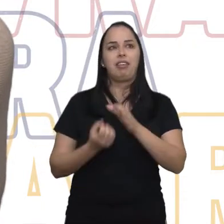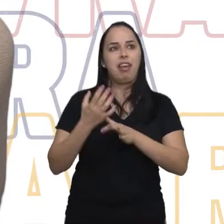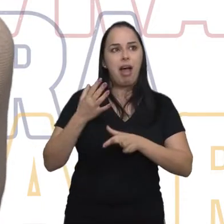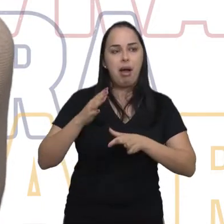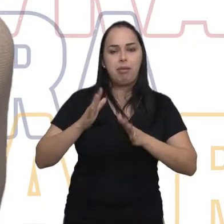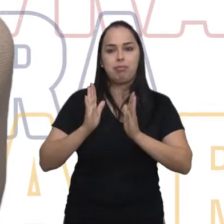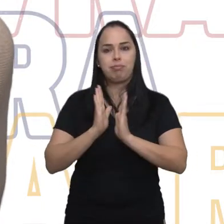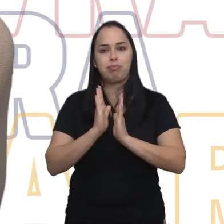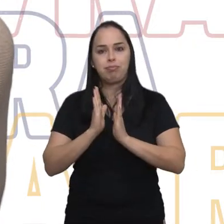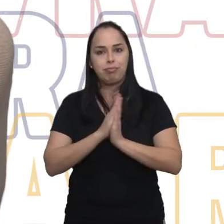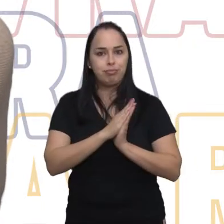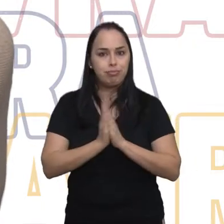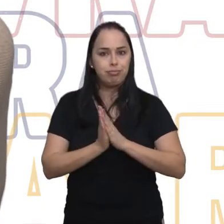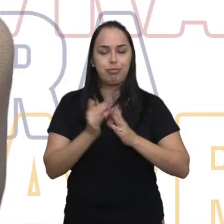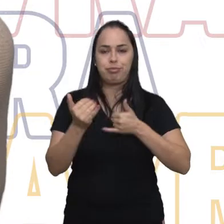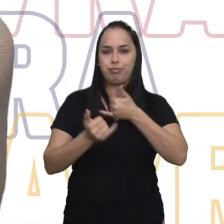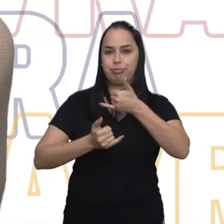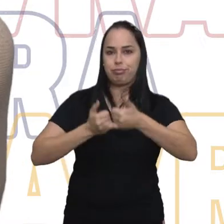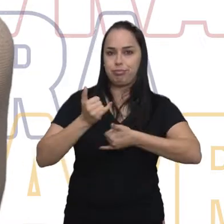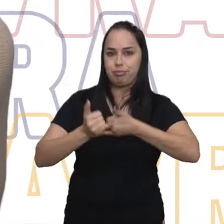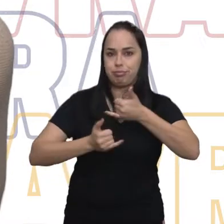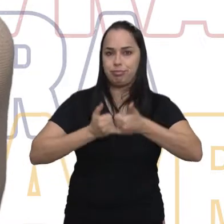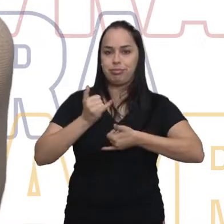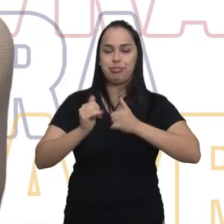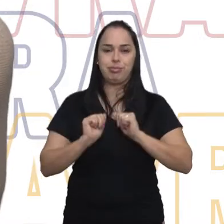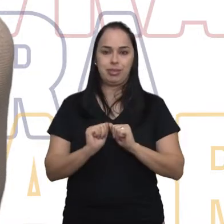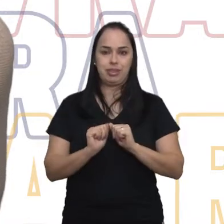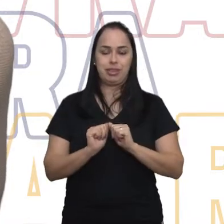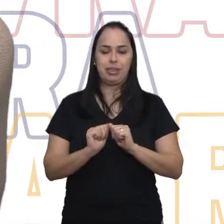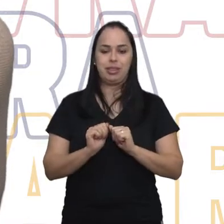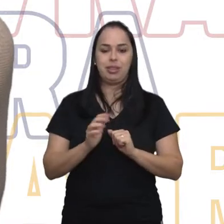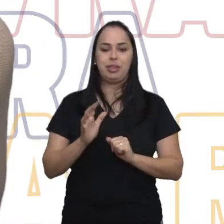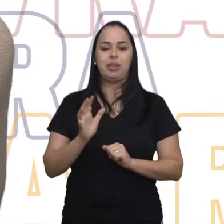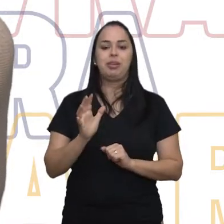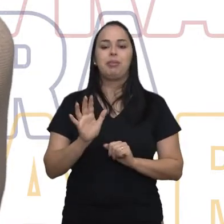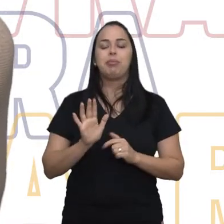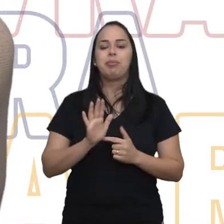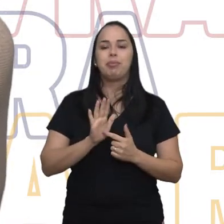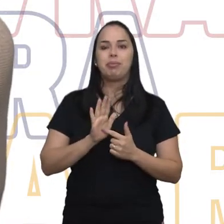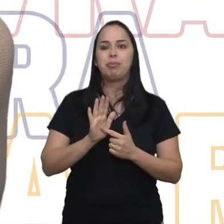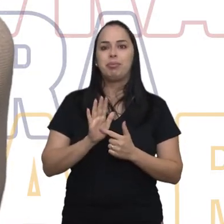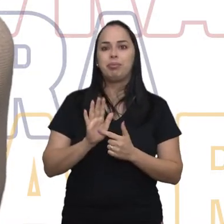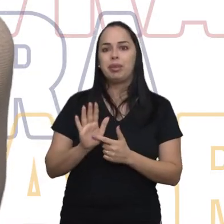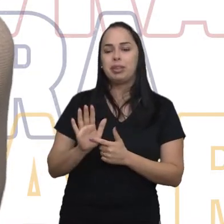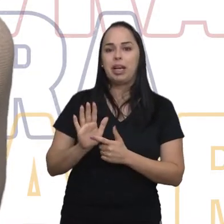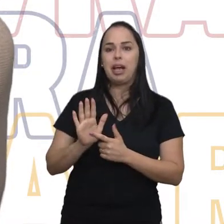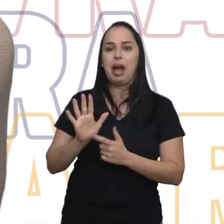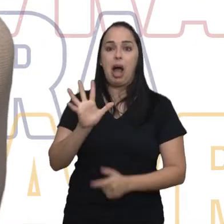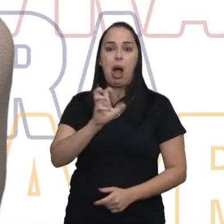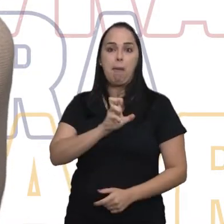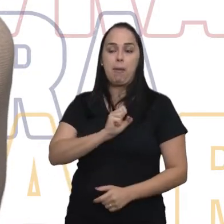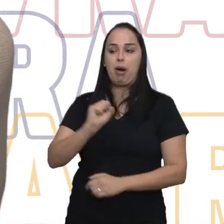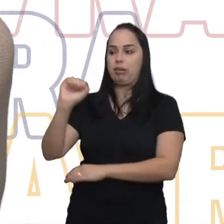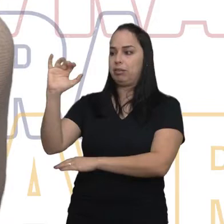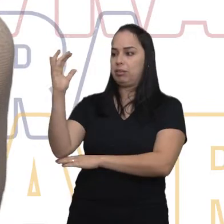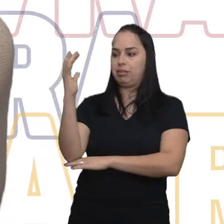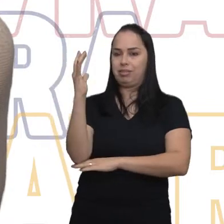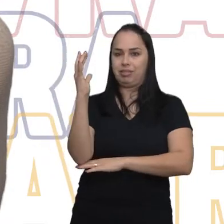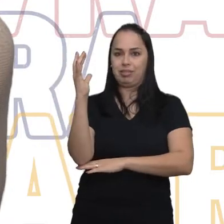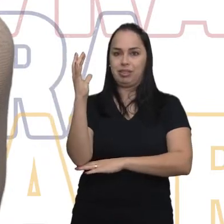reciclagem, entendeu? A paixão e o amor ao meio ambiente, dando a